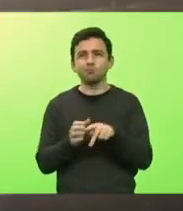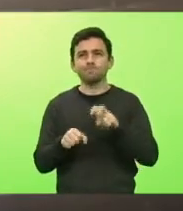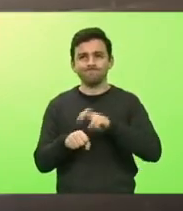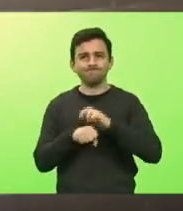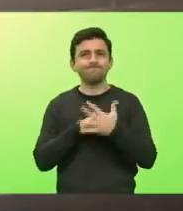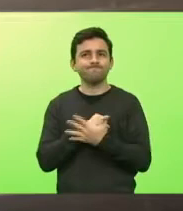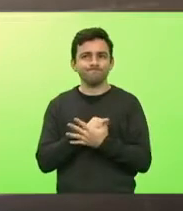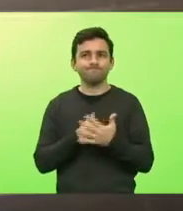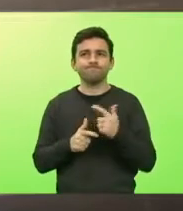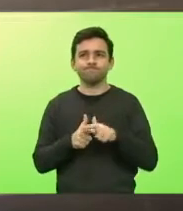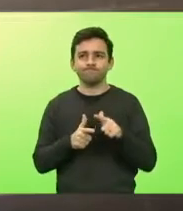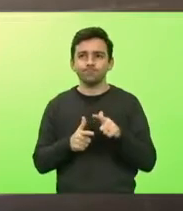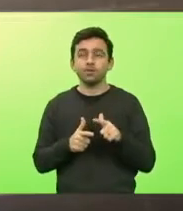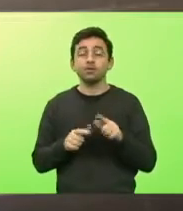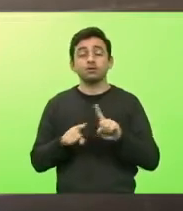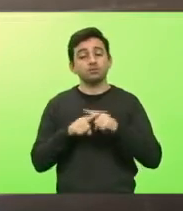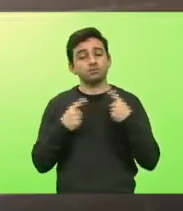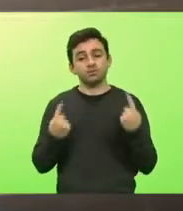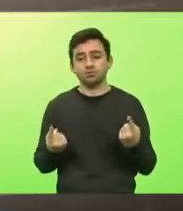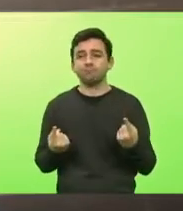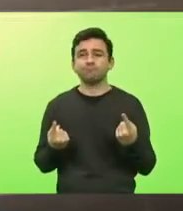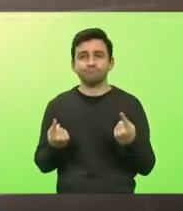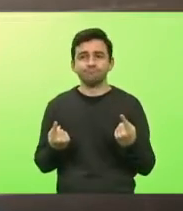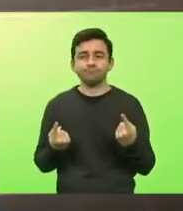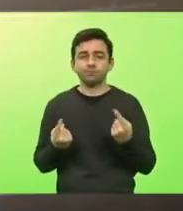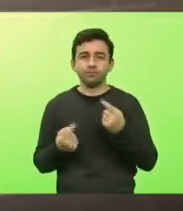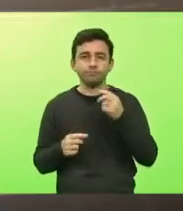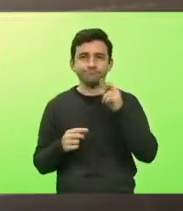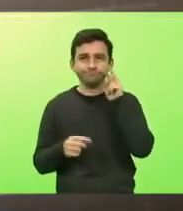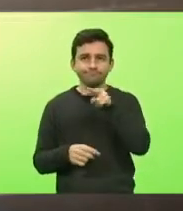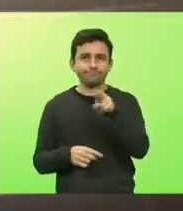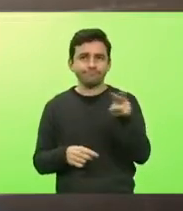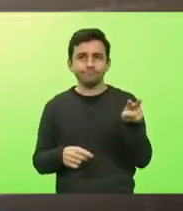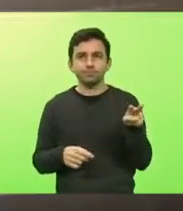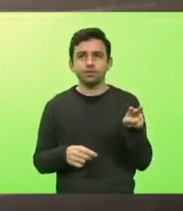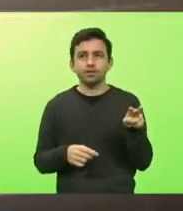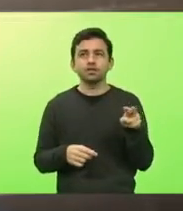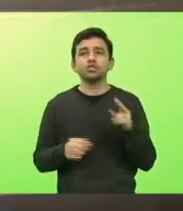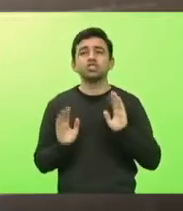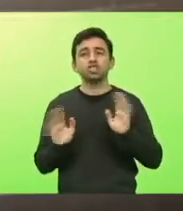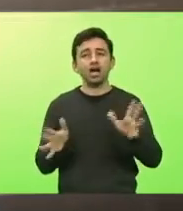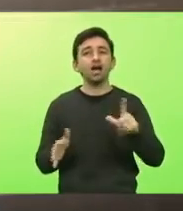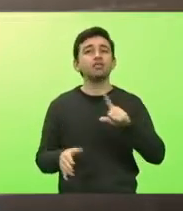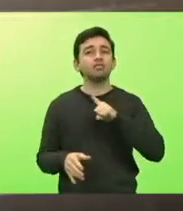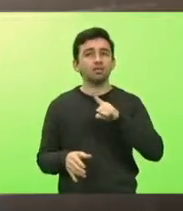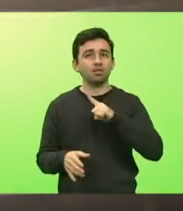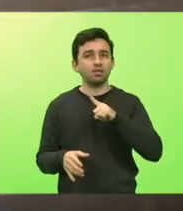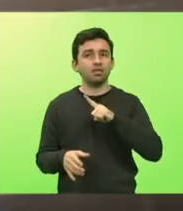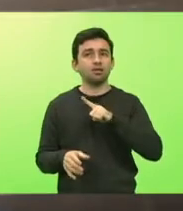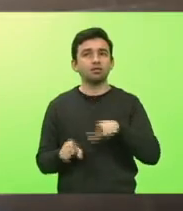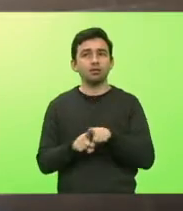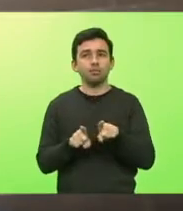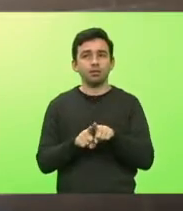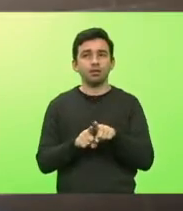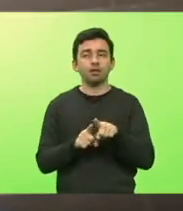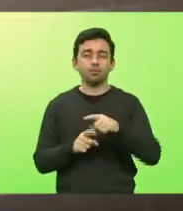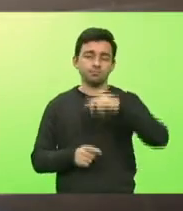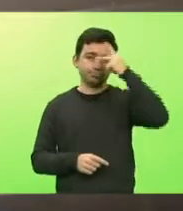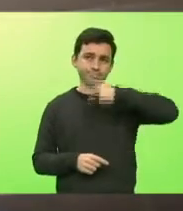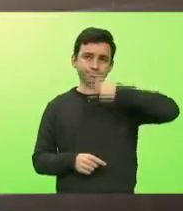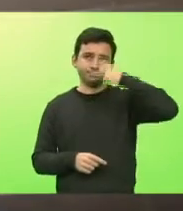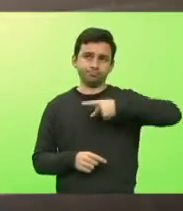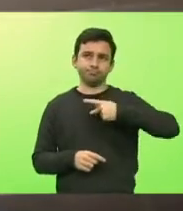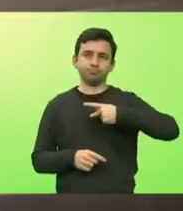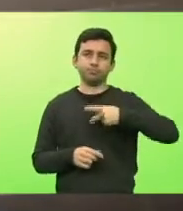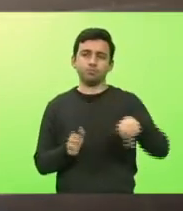deste cenário, né, e tendo em vista que já existe a autonomia dos entes federados, eu